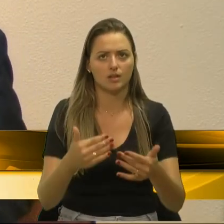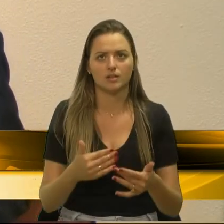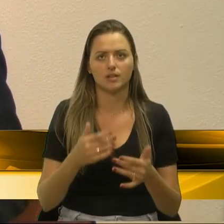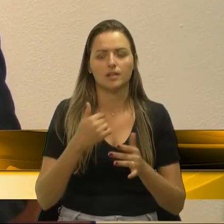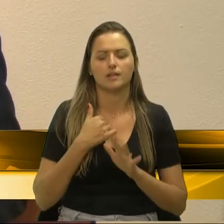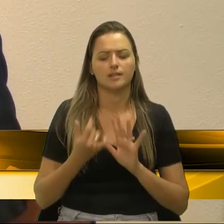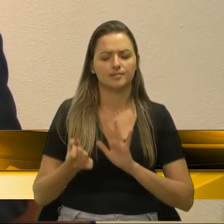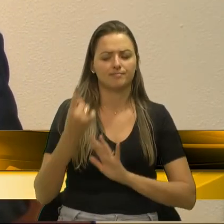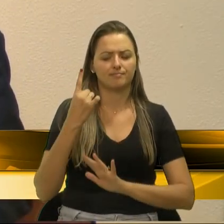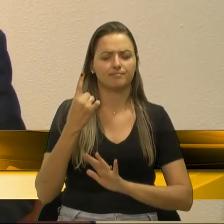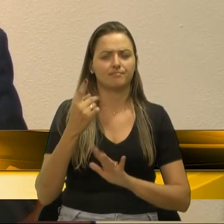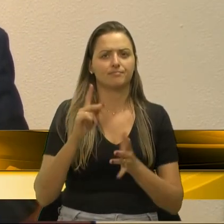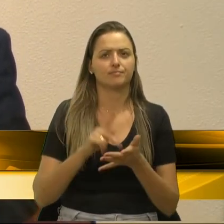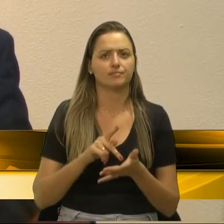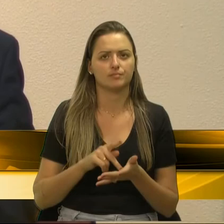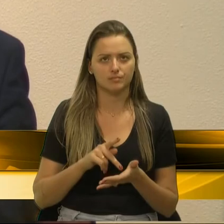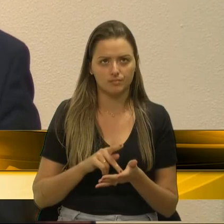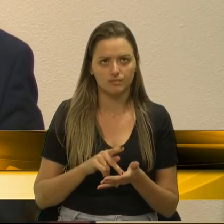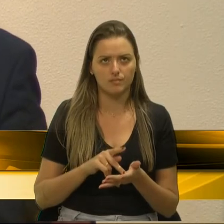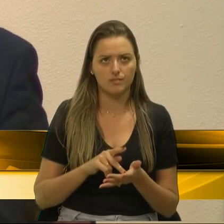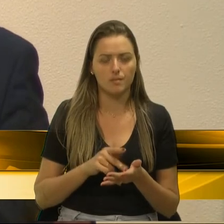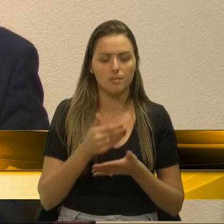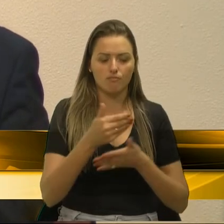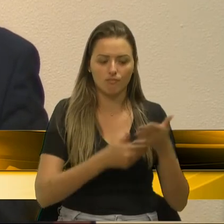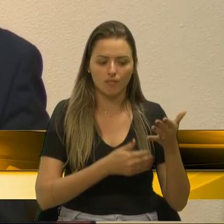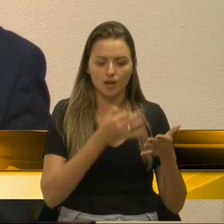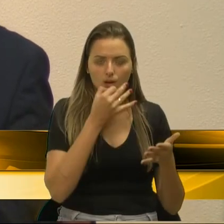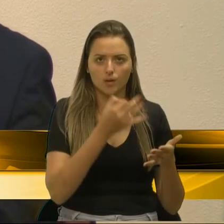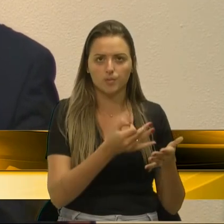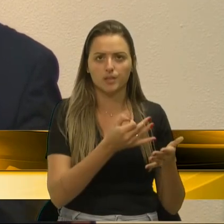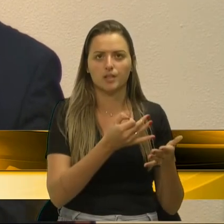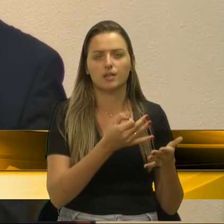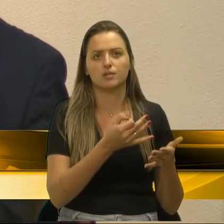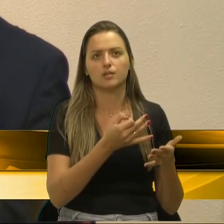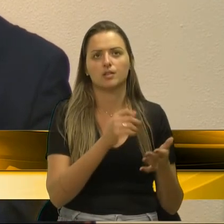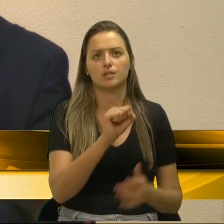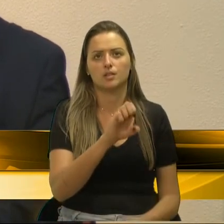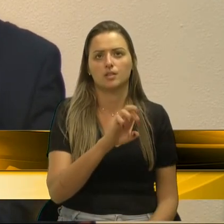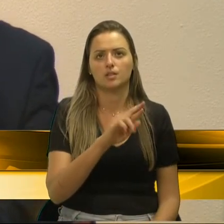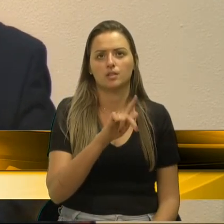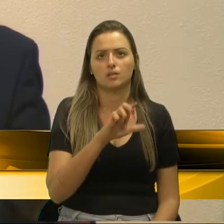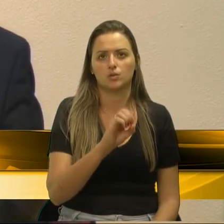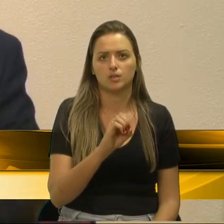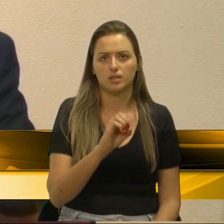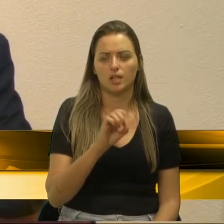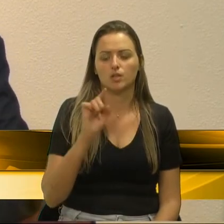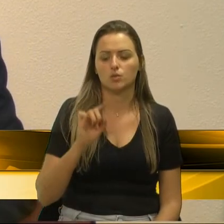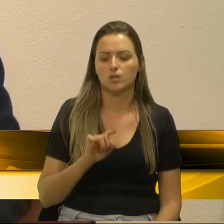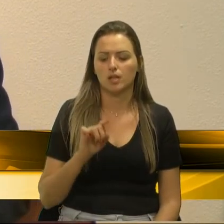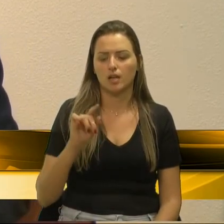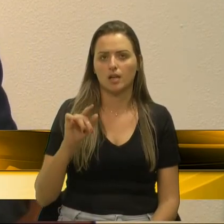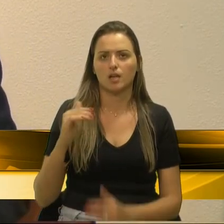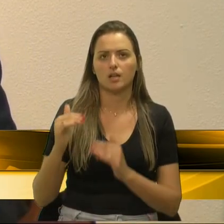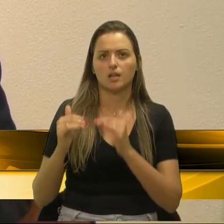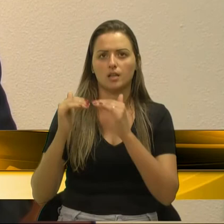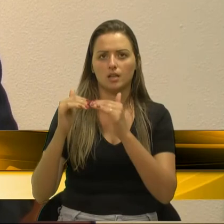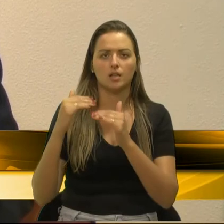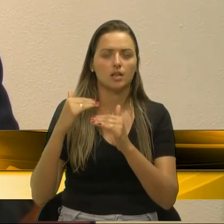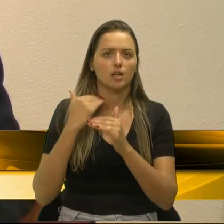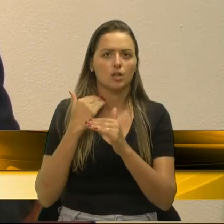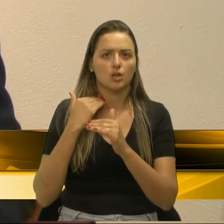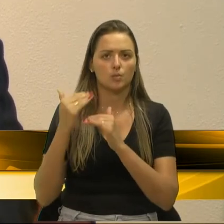causa estranheza, realmente, o parecer do Sérgio Agostim, procurador do município, em relação ao projeto